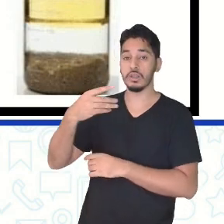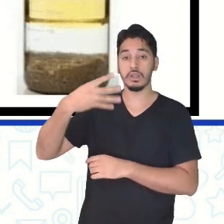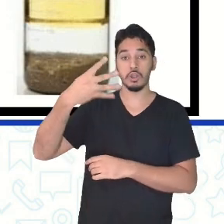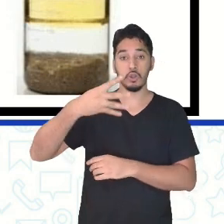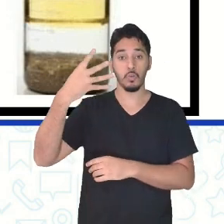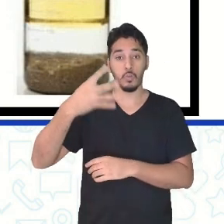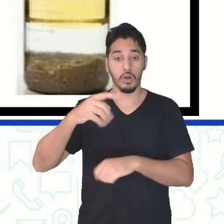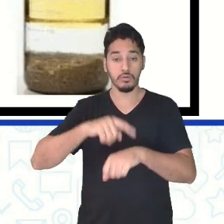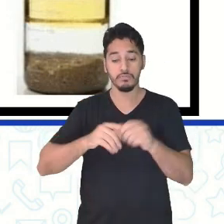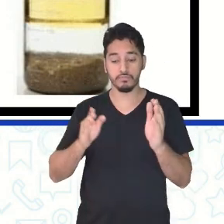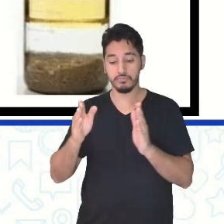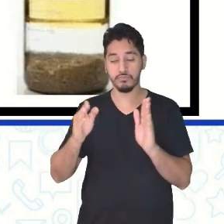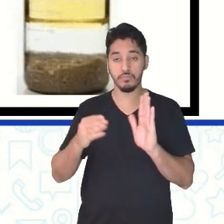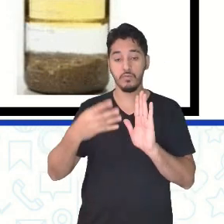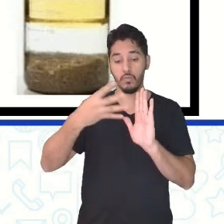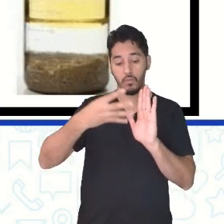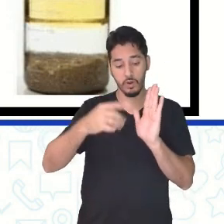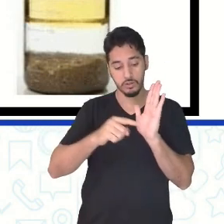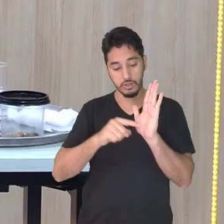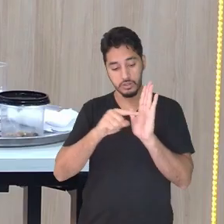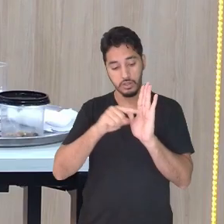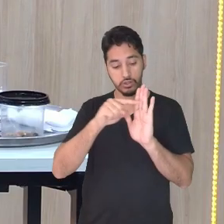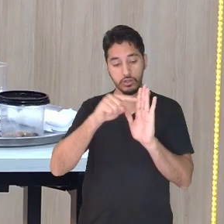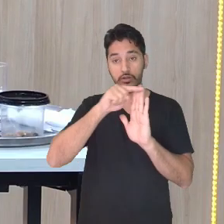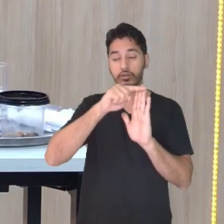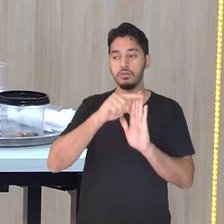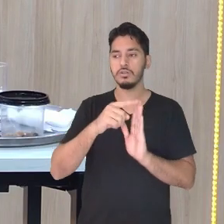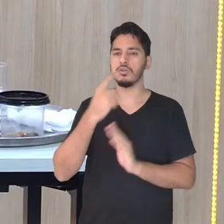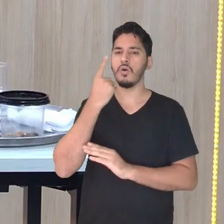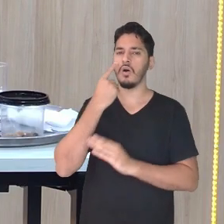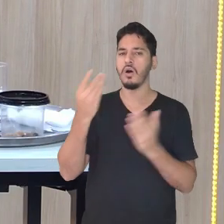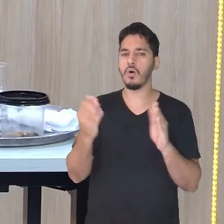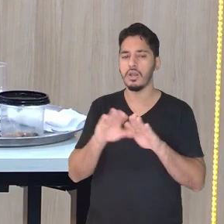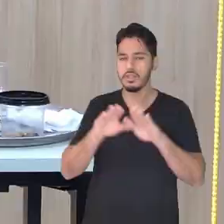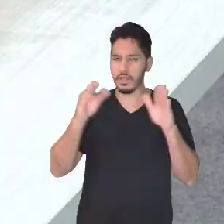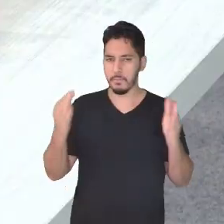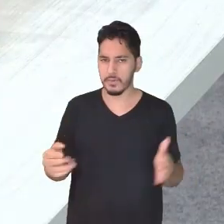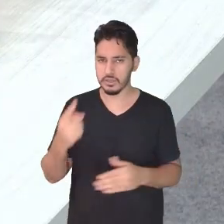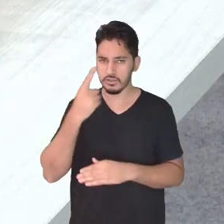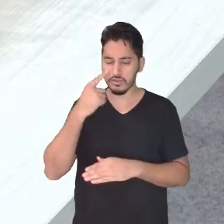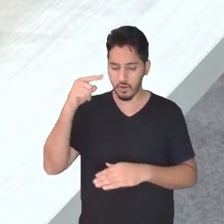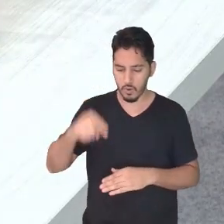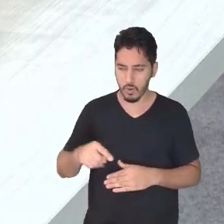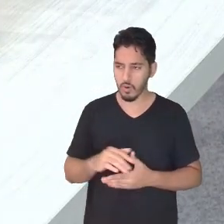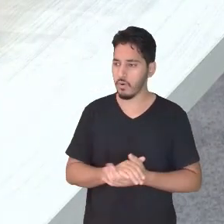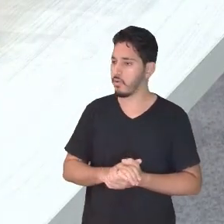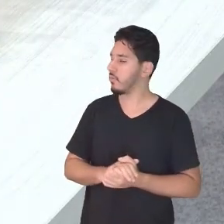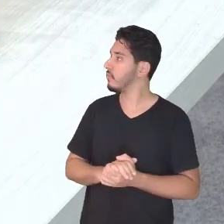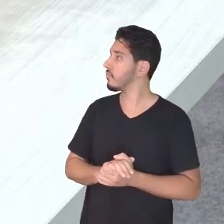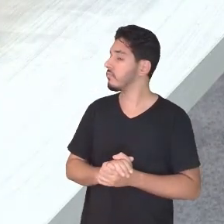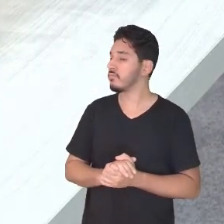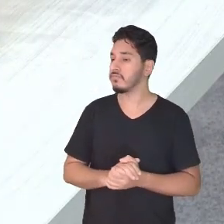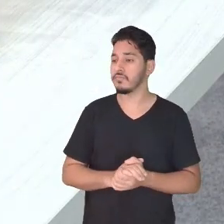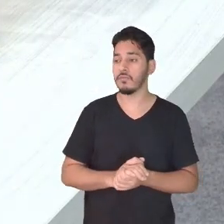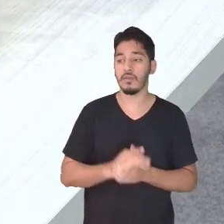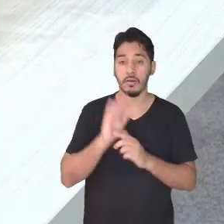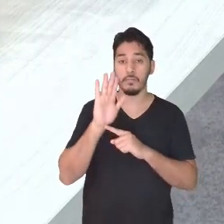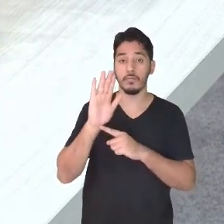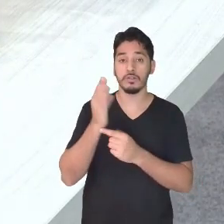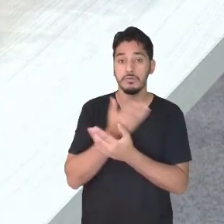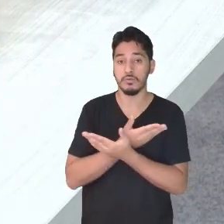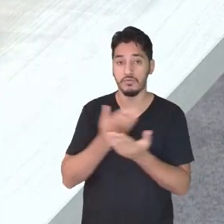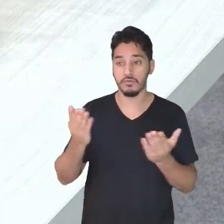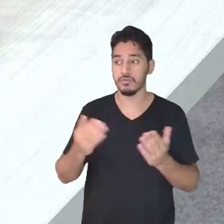aqui a gente está representando também. Então, dá uma olhadinha aqui na minha mesa, que eu vou tentar apontar aqui para